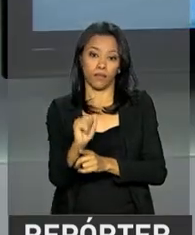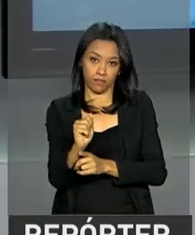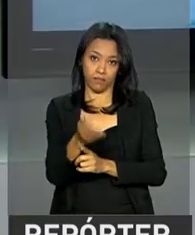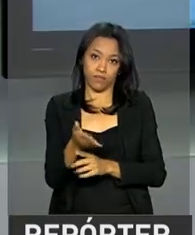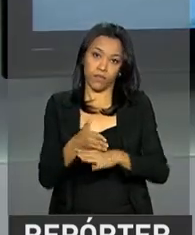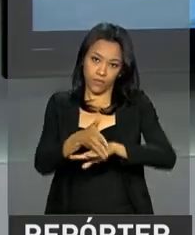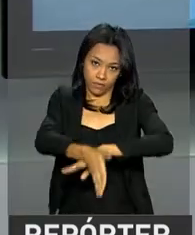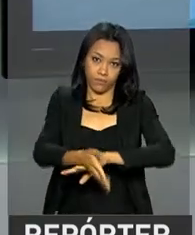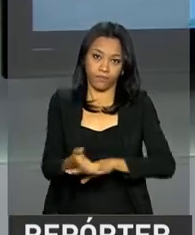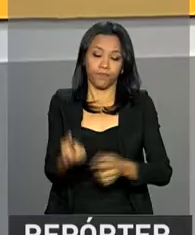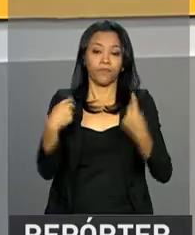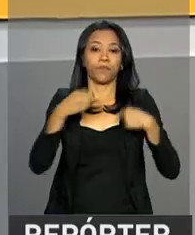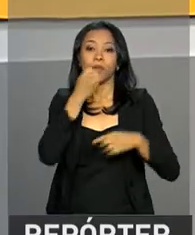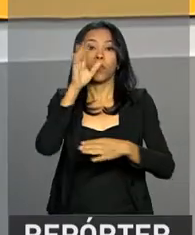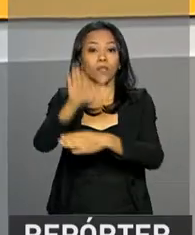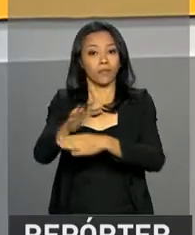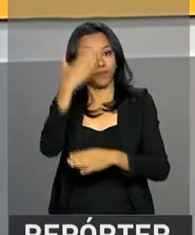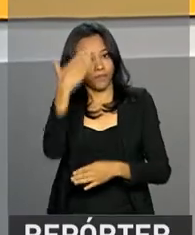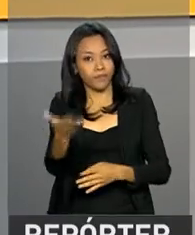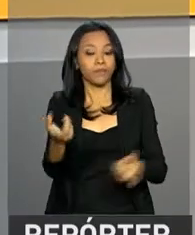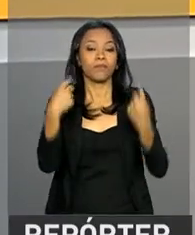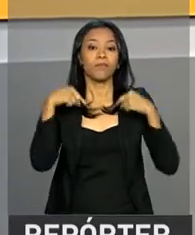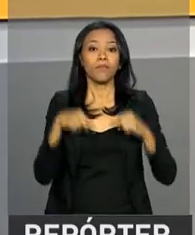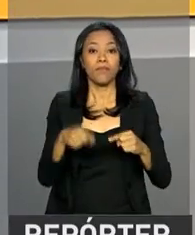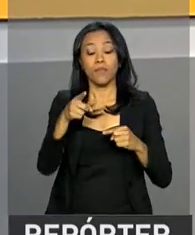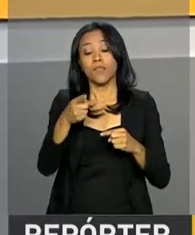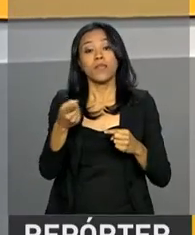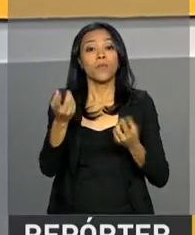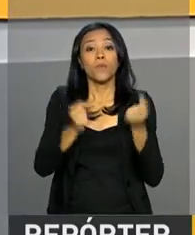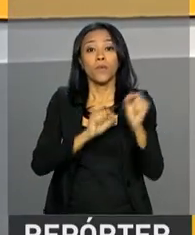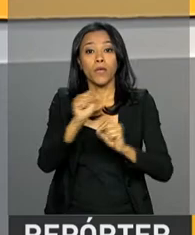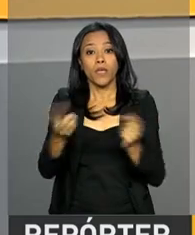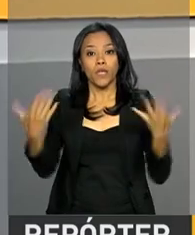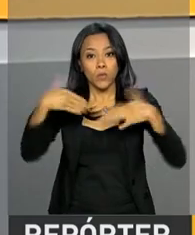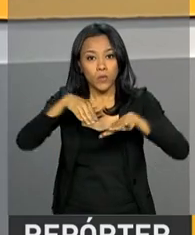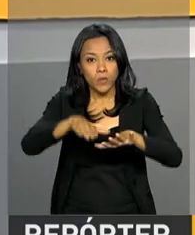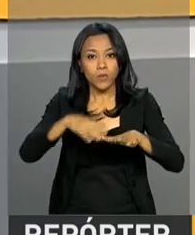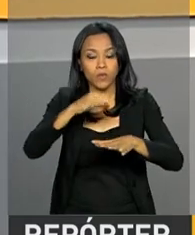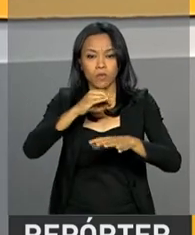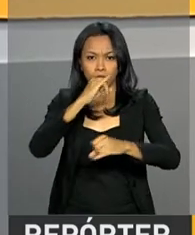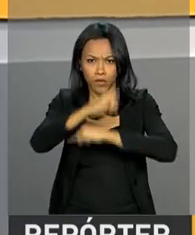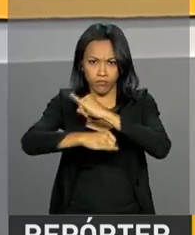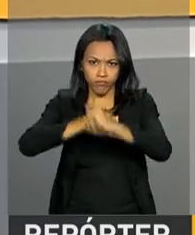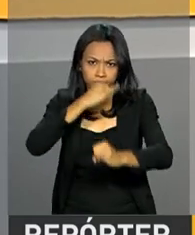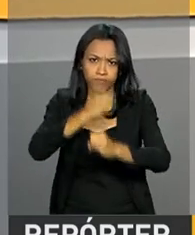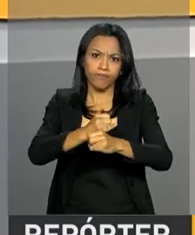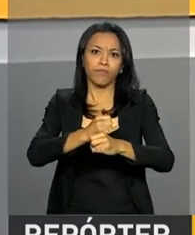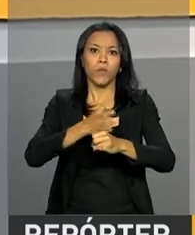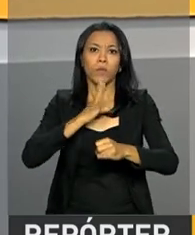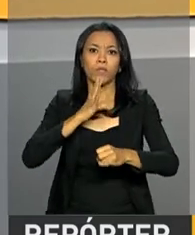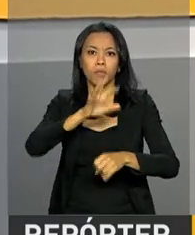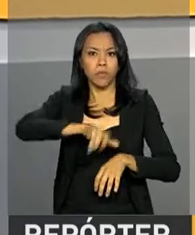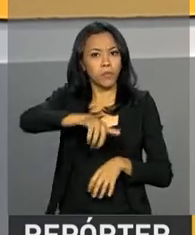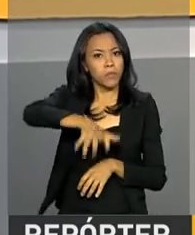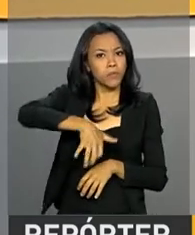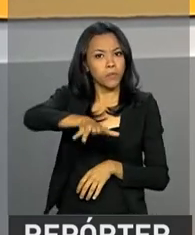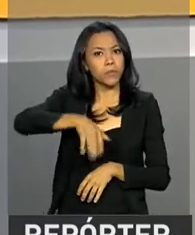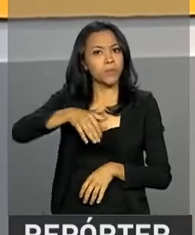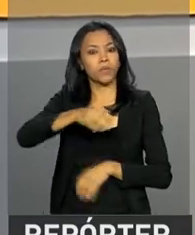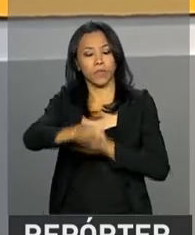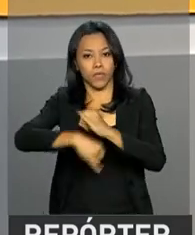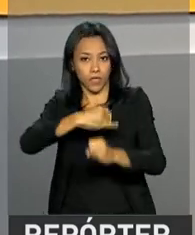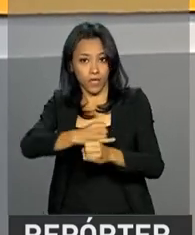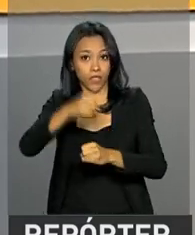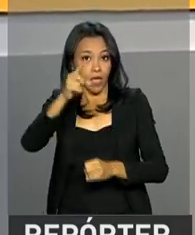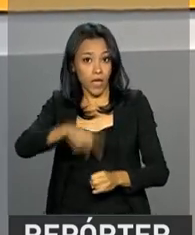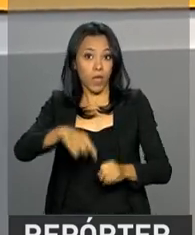uma boa tarde para você. Inclusão digital com foco na melhoria da gestão pública por meio do acesso à internet. O